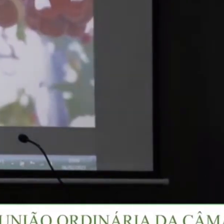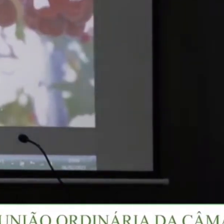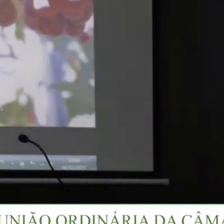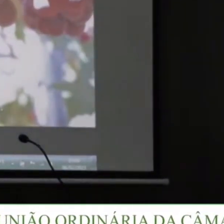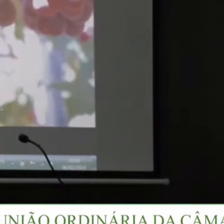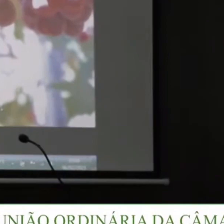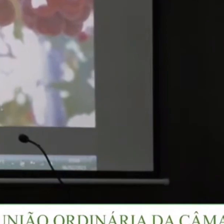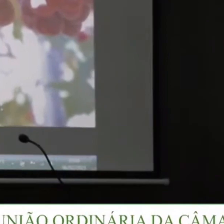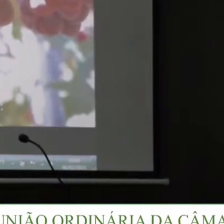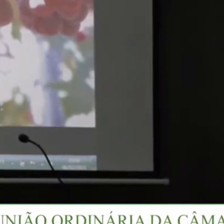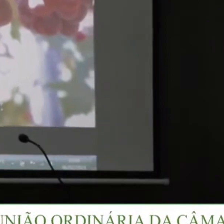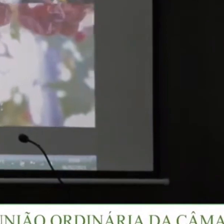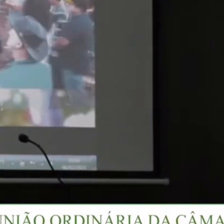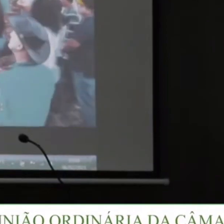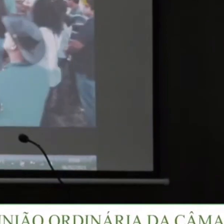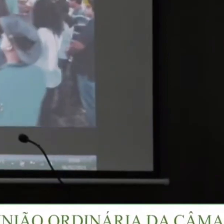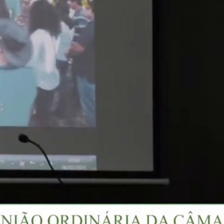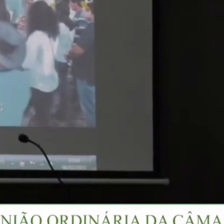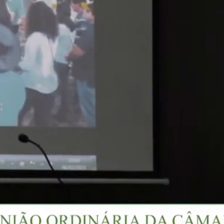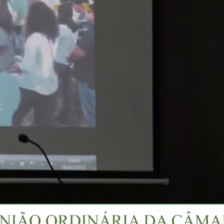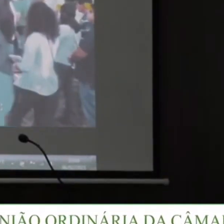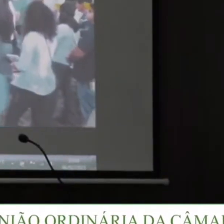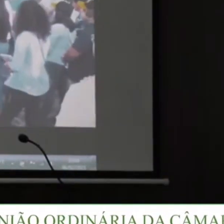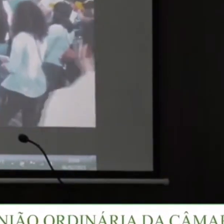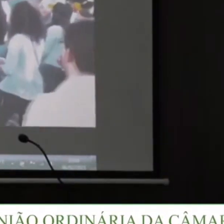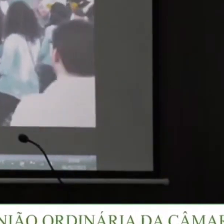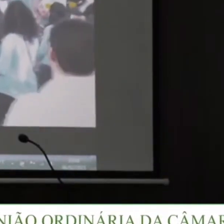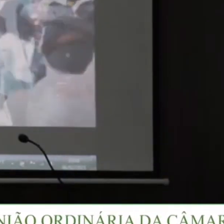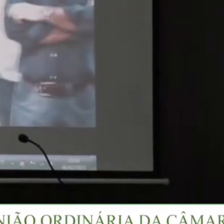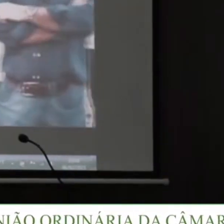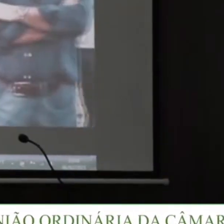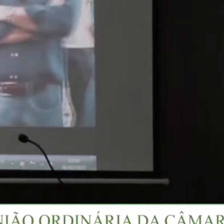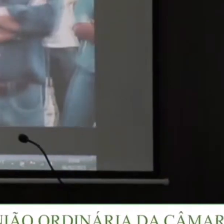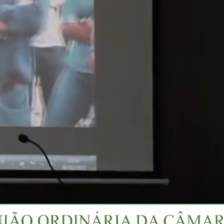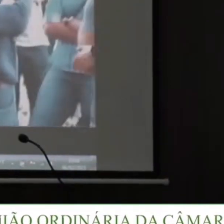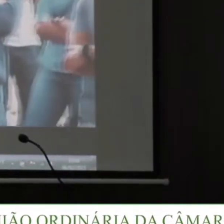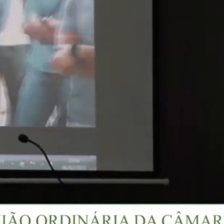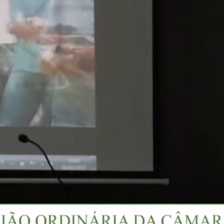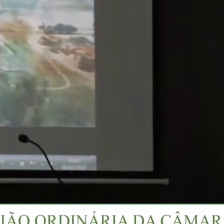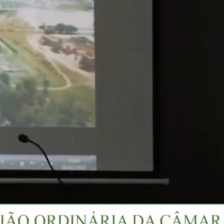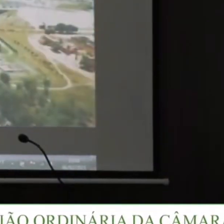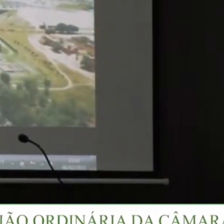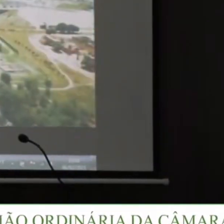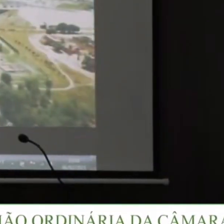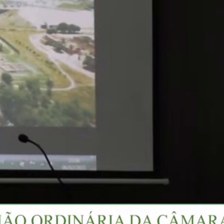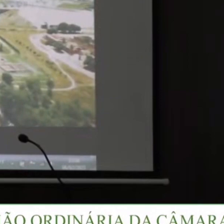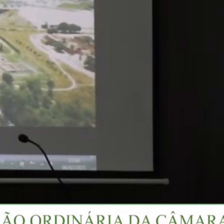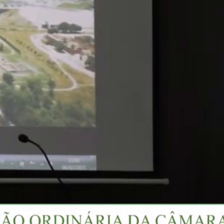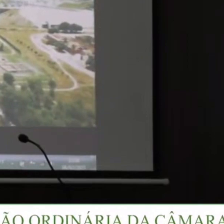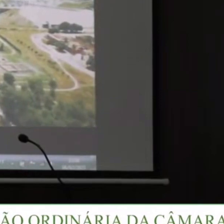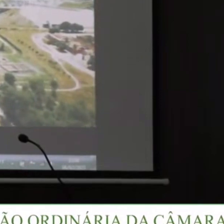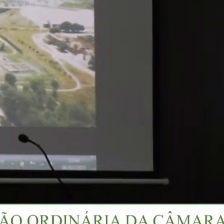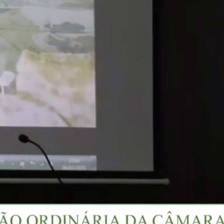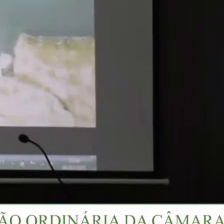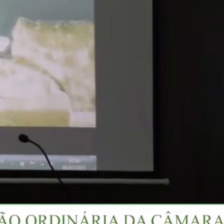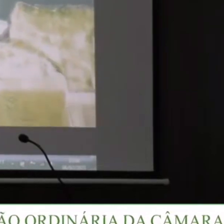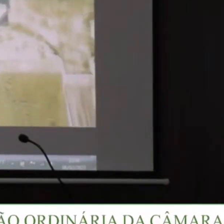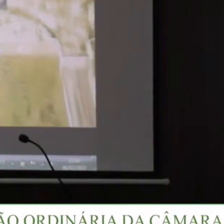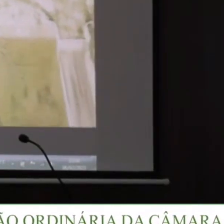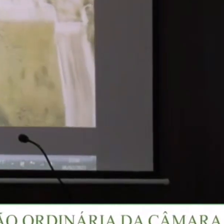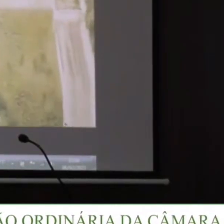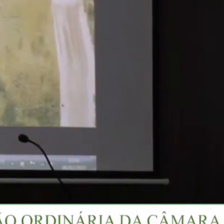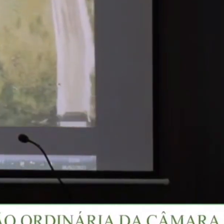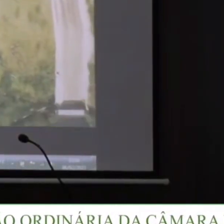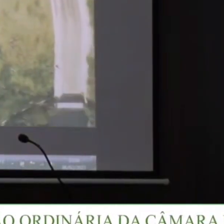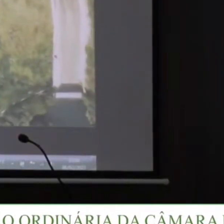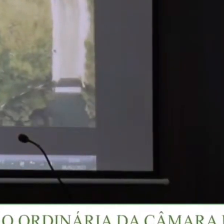Gerais, através de suas organizações de categoria, sindicatos, cooperativas, associações e distritos de